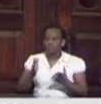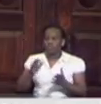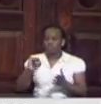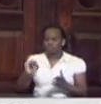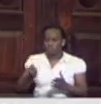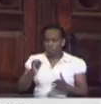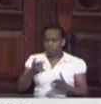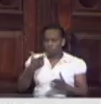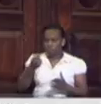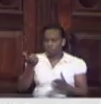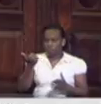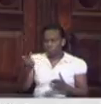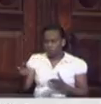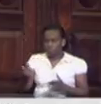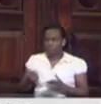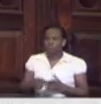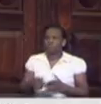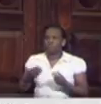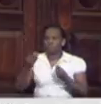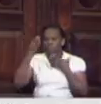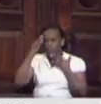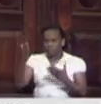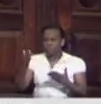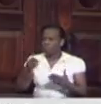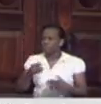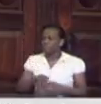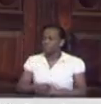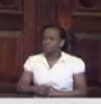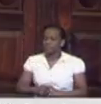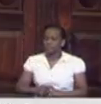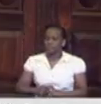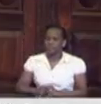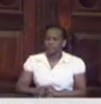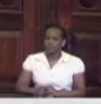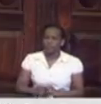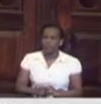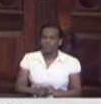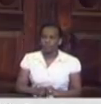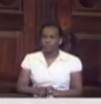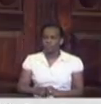janeiro de 2017. Muito obrigado, presidente.